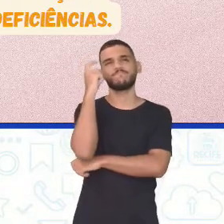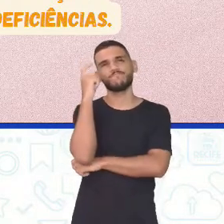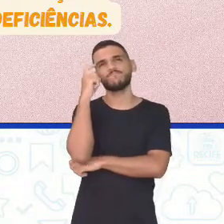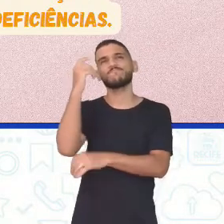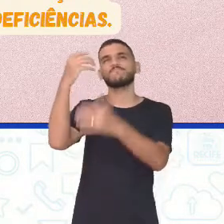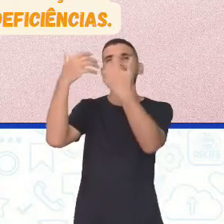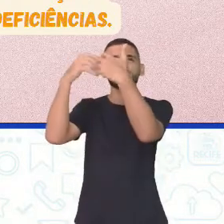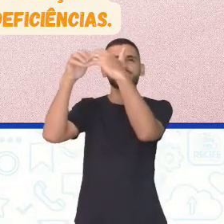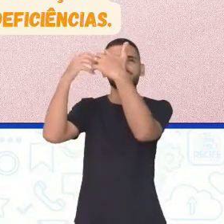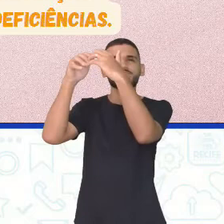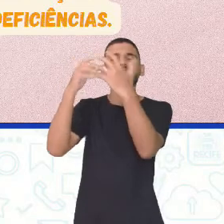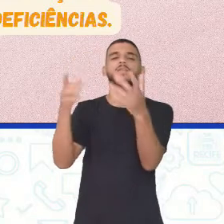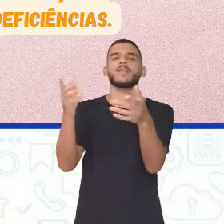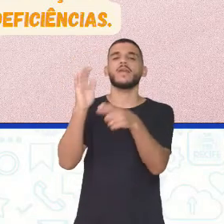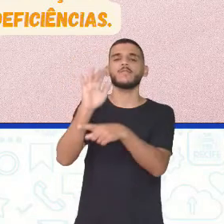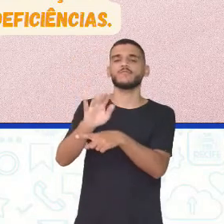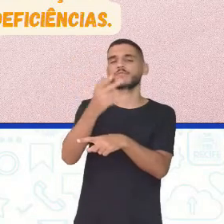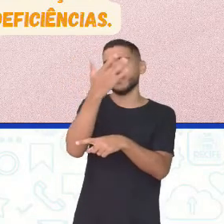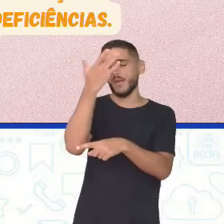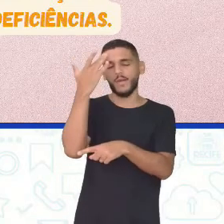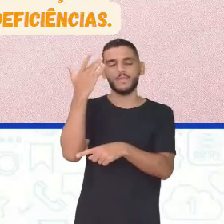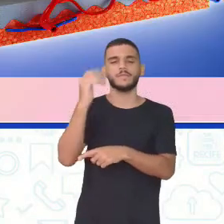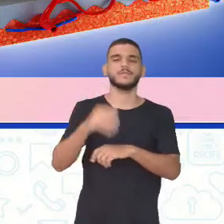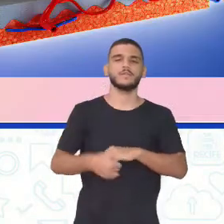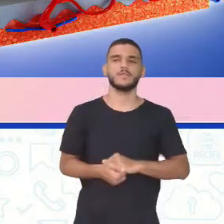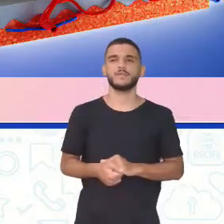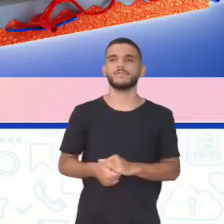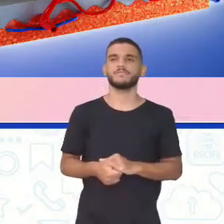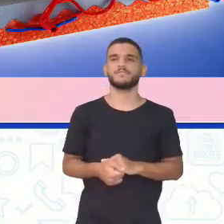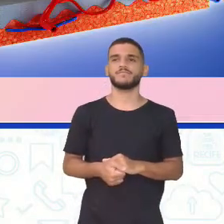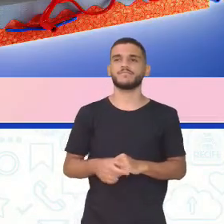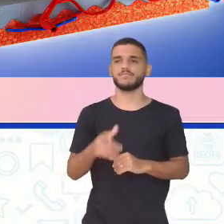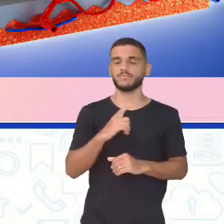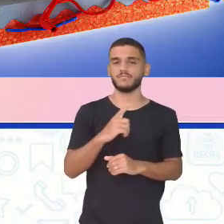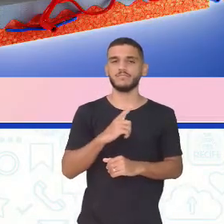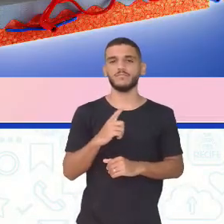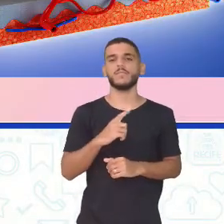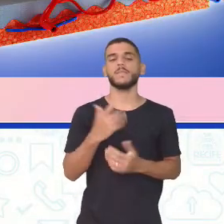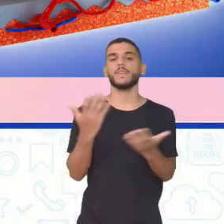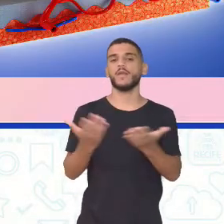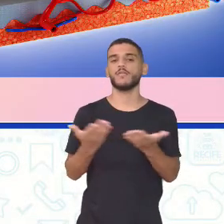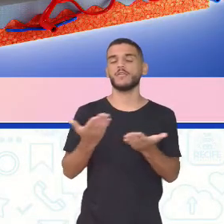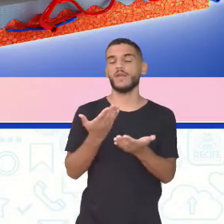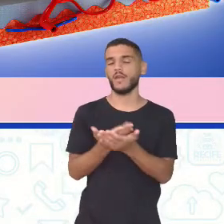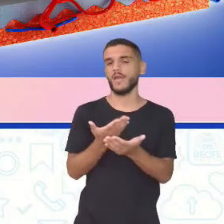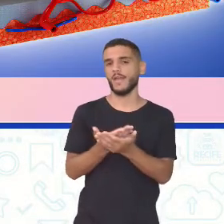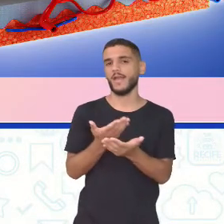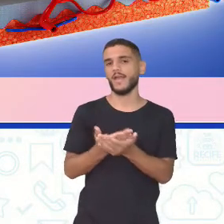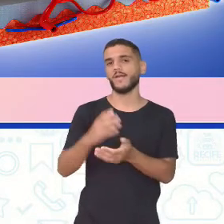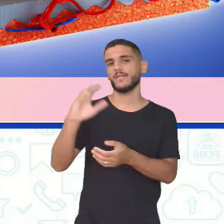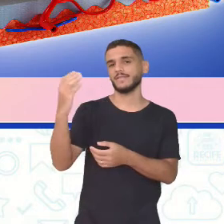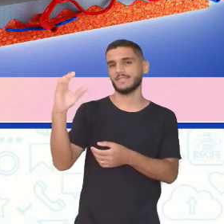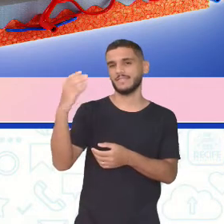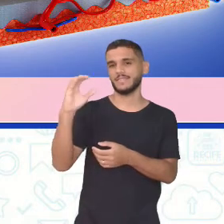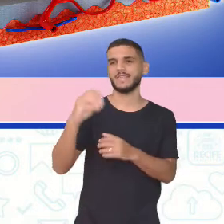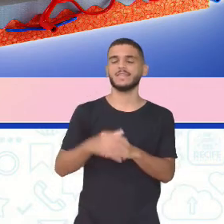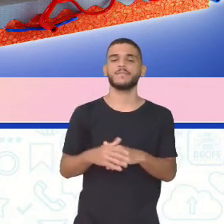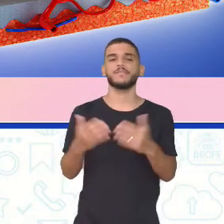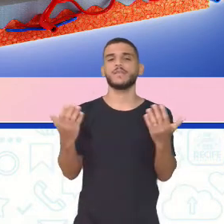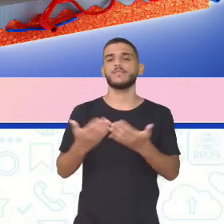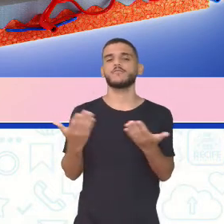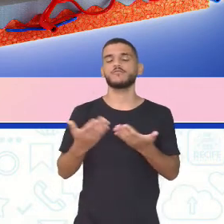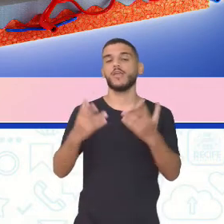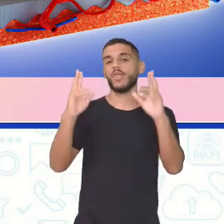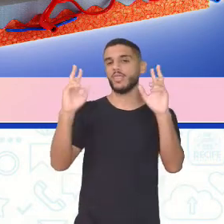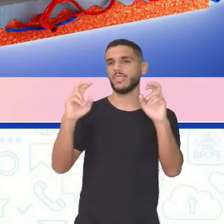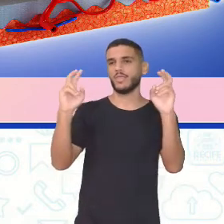e ajudar os outros, a gente vai aí para a nossa aula de ciência. E aí, trazendo mais uma vez para vocês a questão aí do tema,